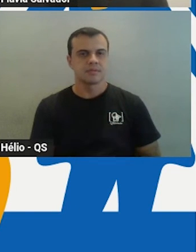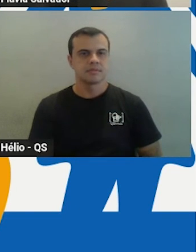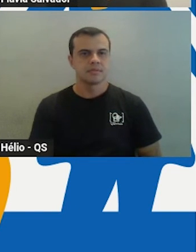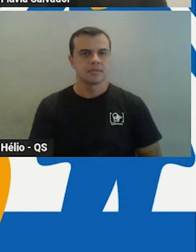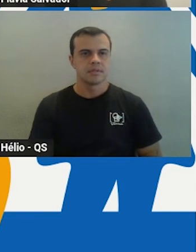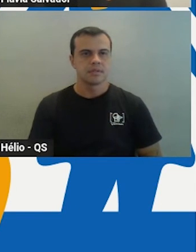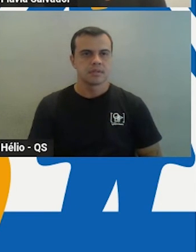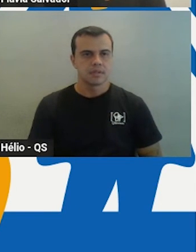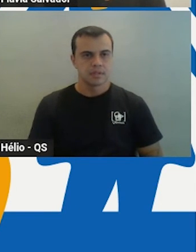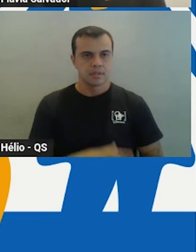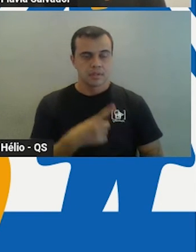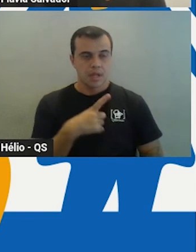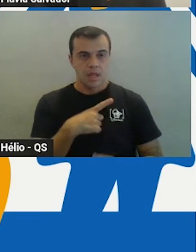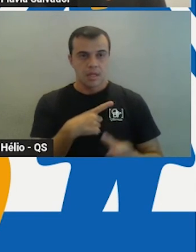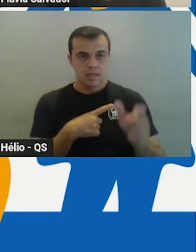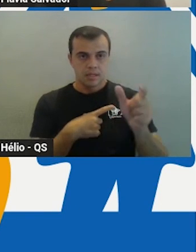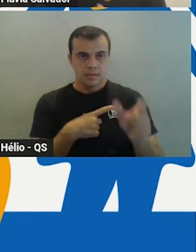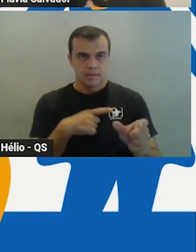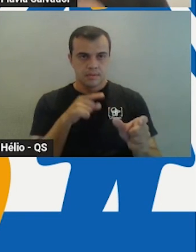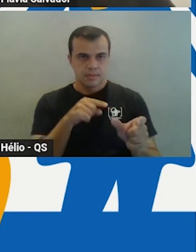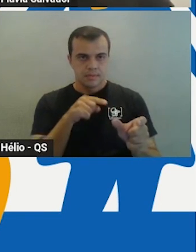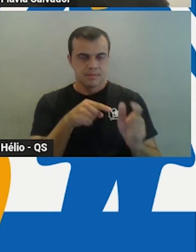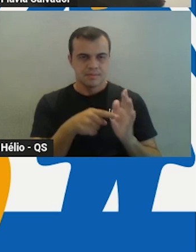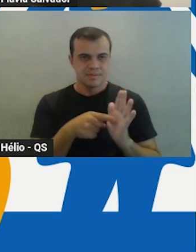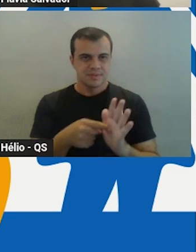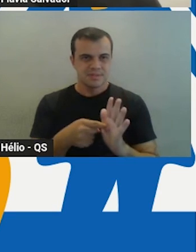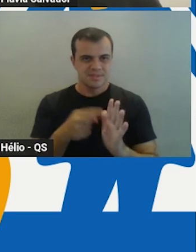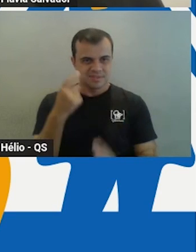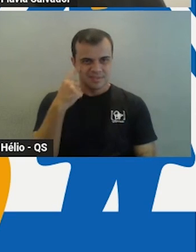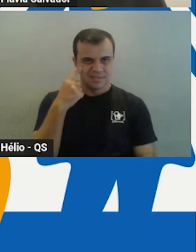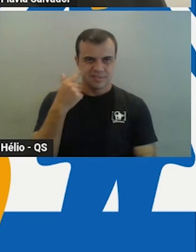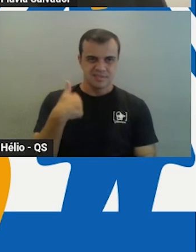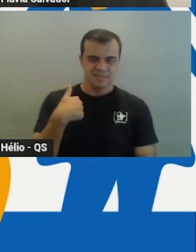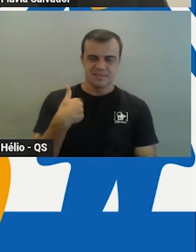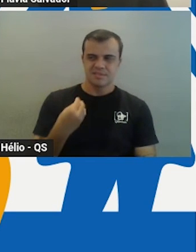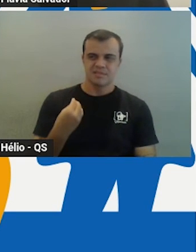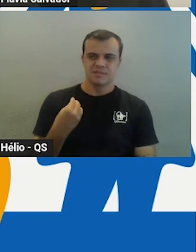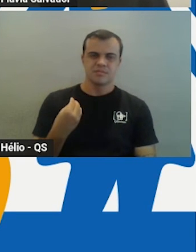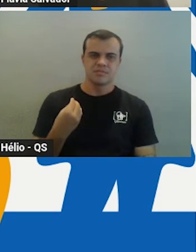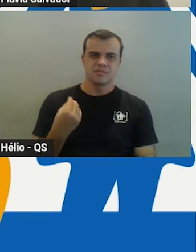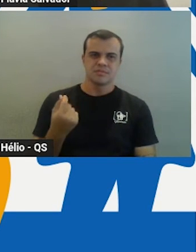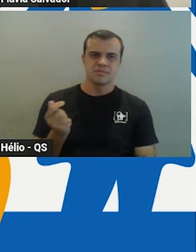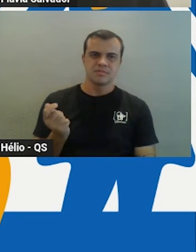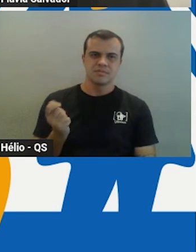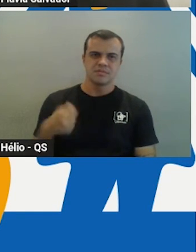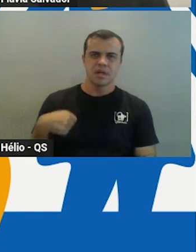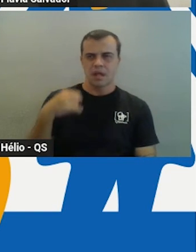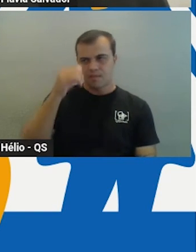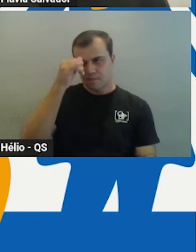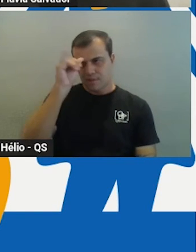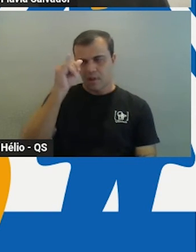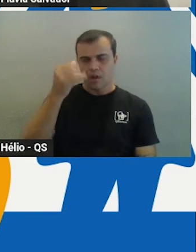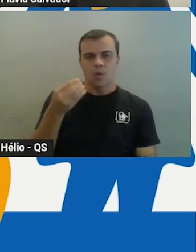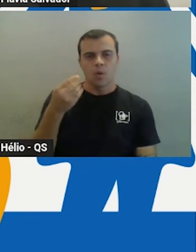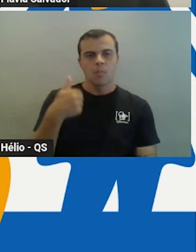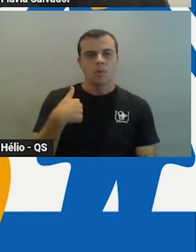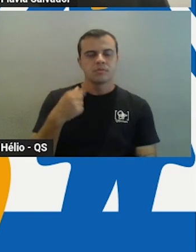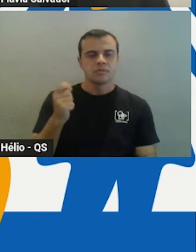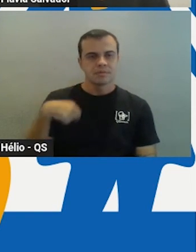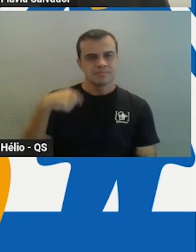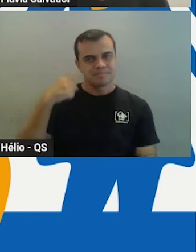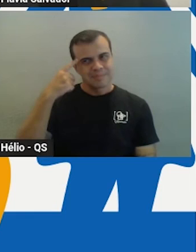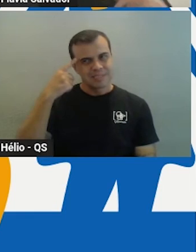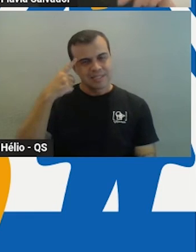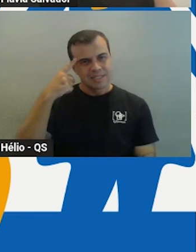quando ele é exposto, ele começa a pensar, mas como é que a gente poderia evitar? Como é que eu poderia pensar